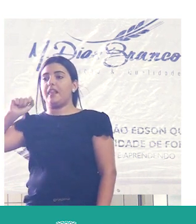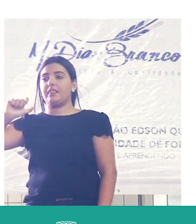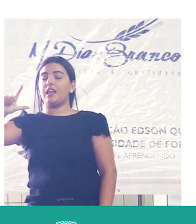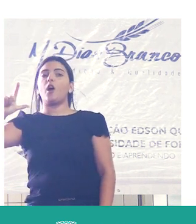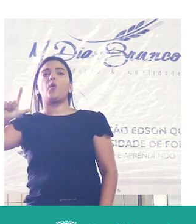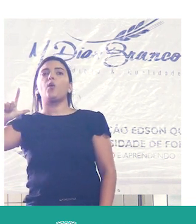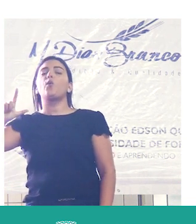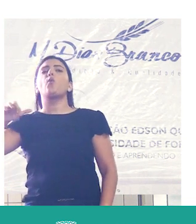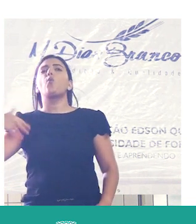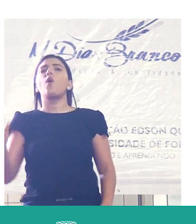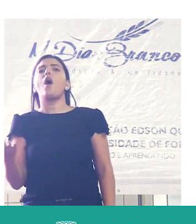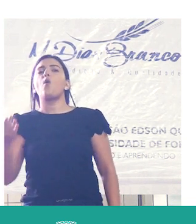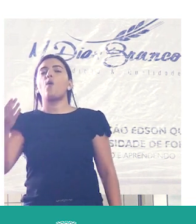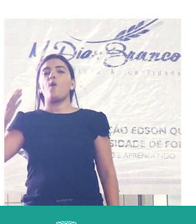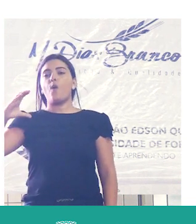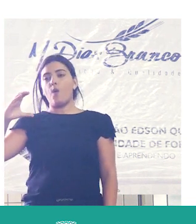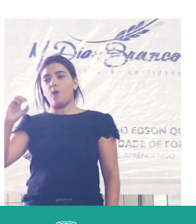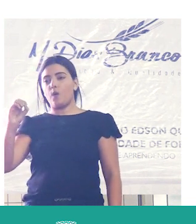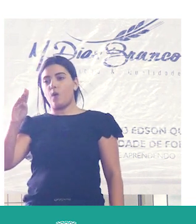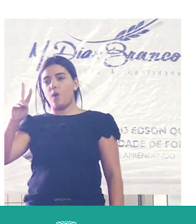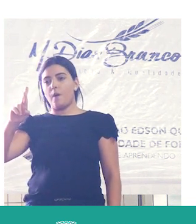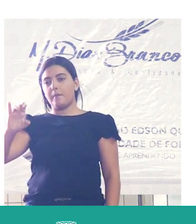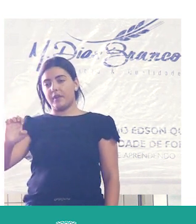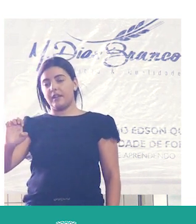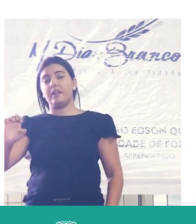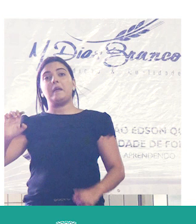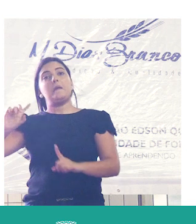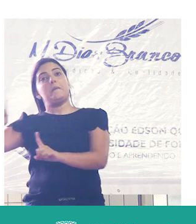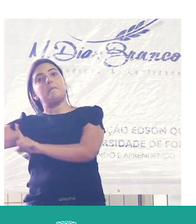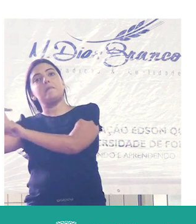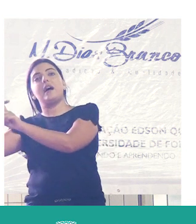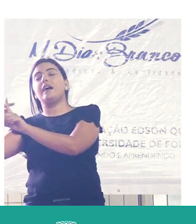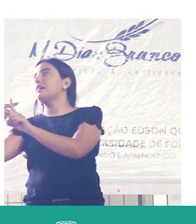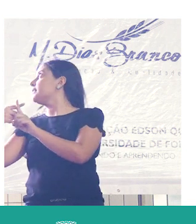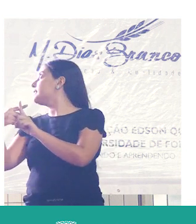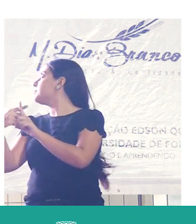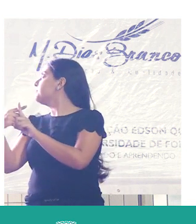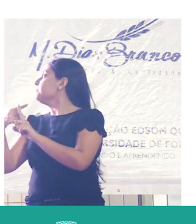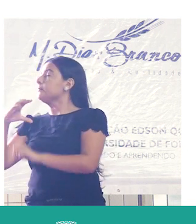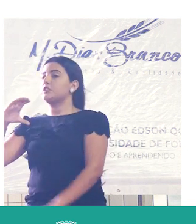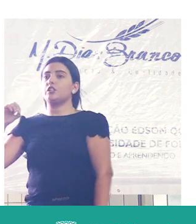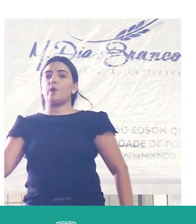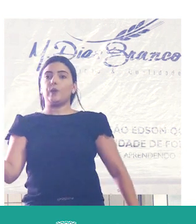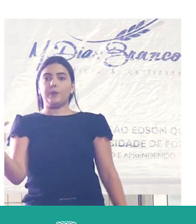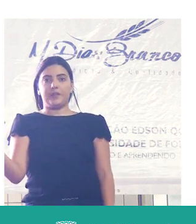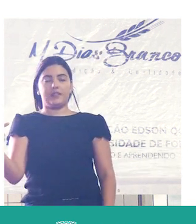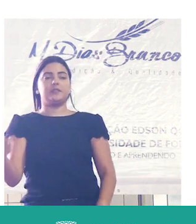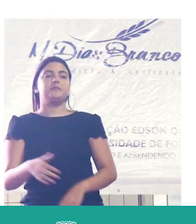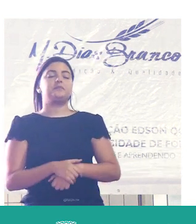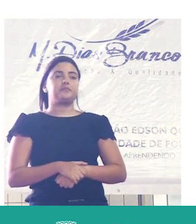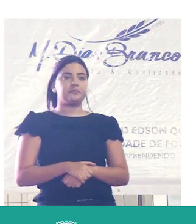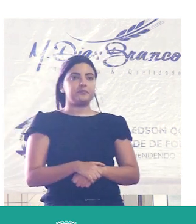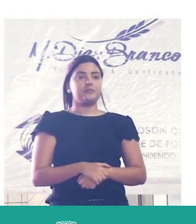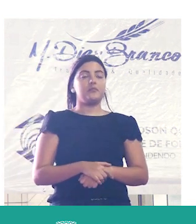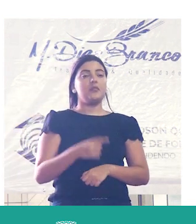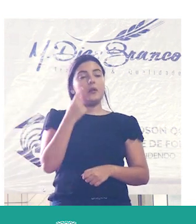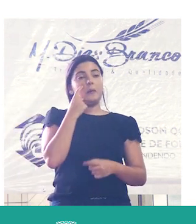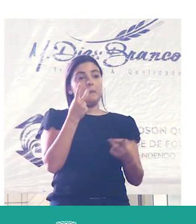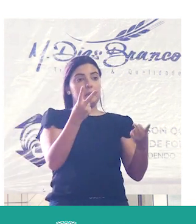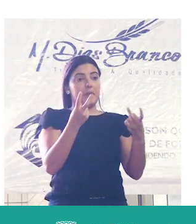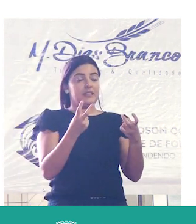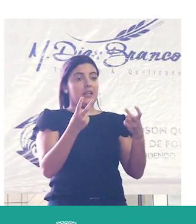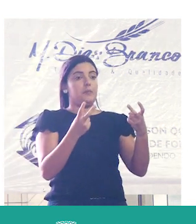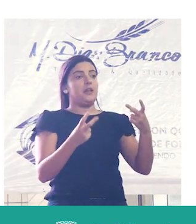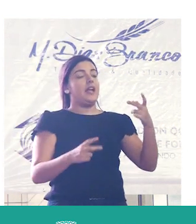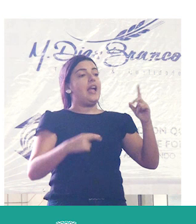cobre. E ainda vai liberar gás carbônico. Se você observar essa equação, você está vendo que do primeiro